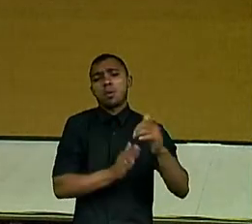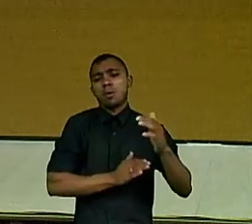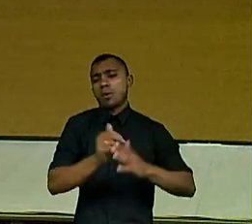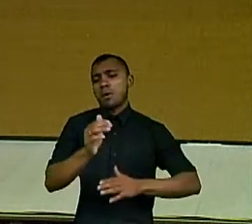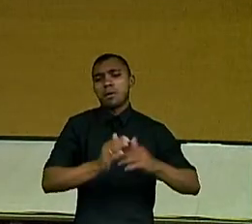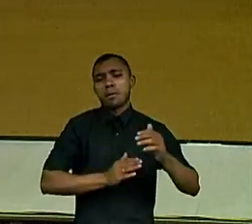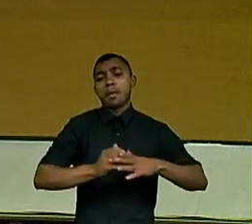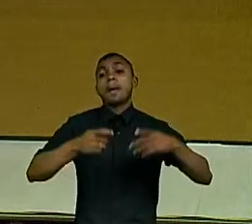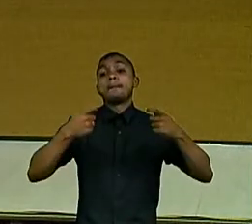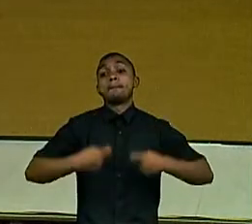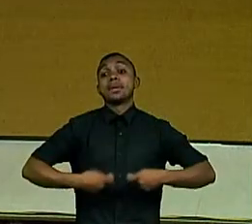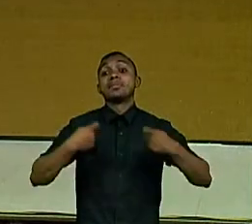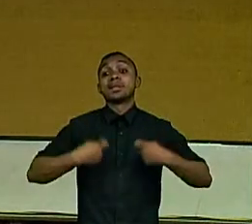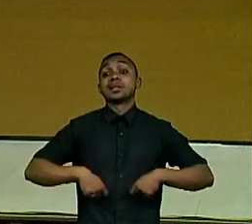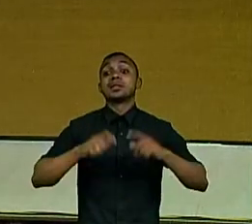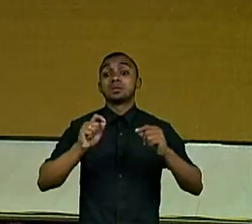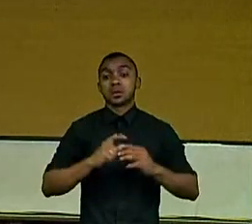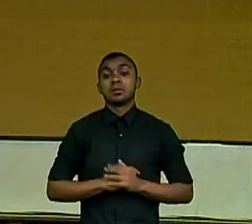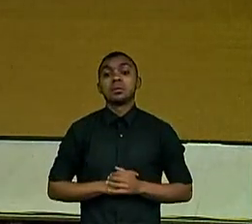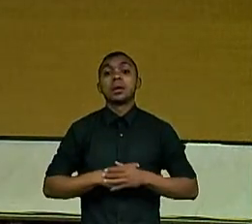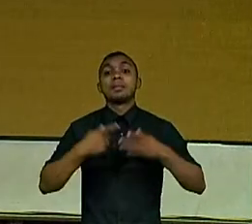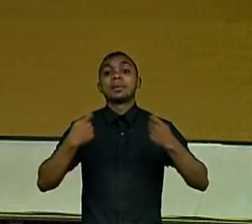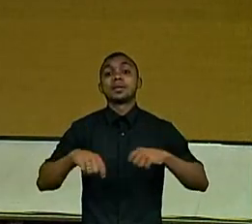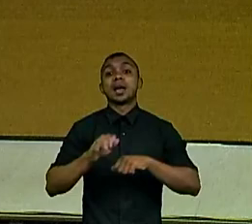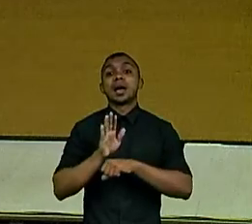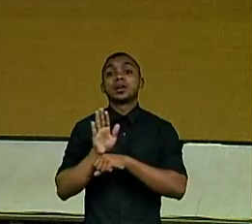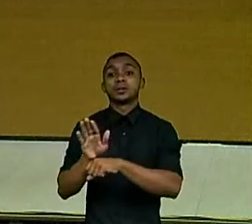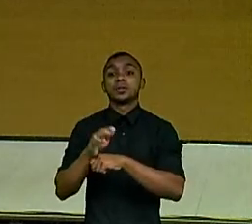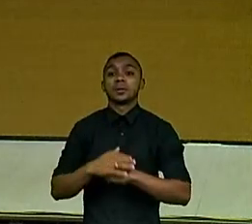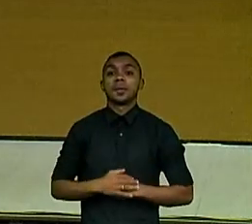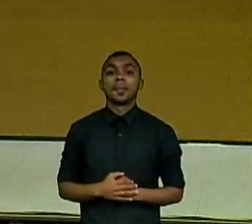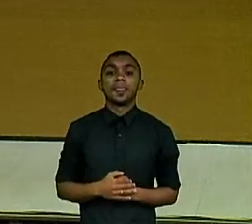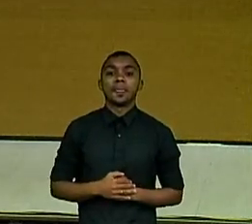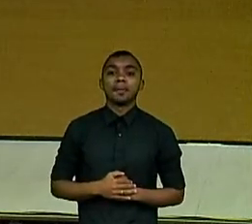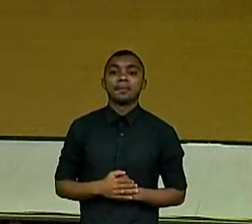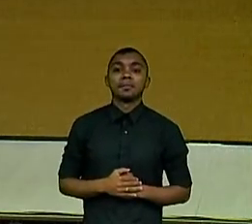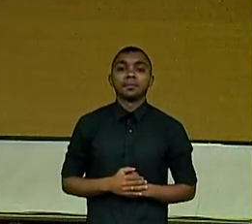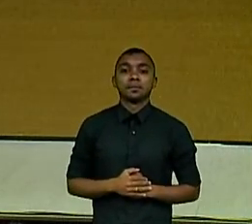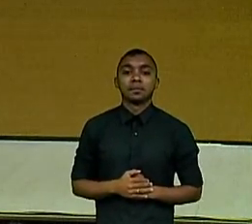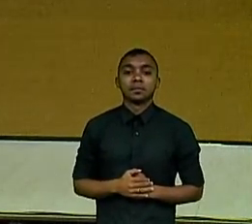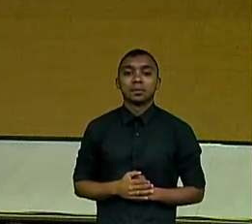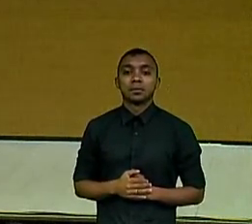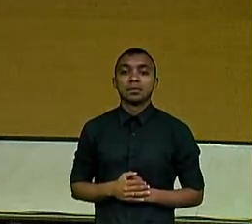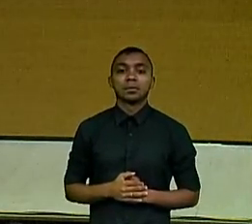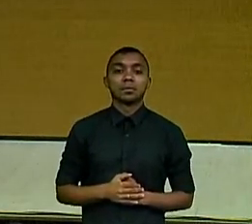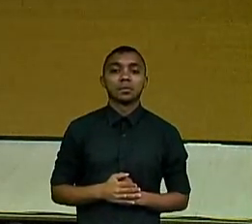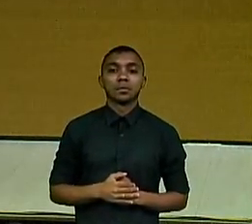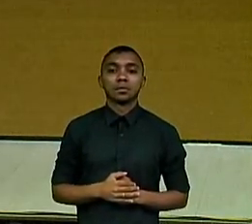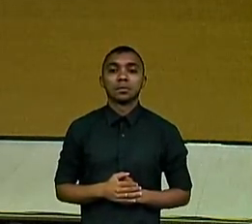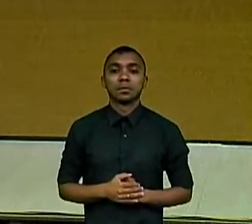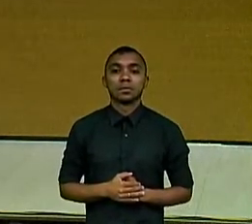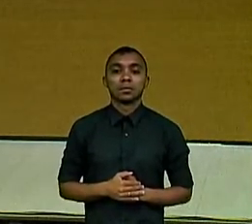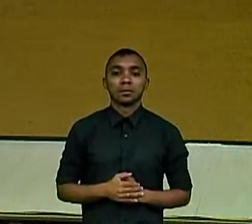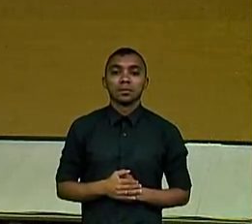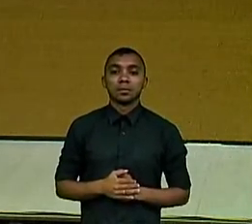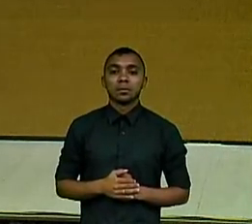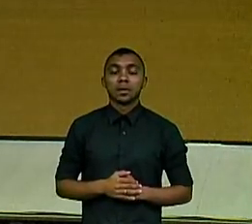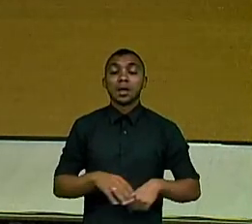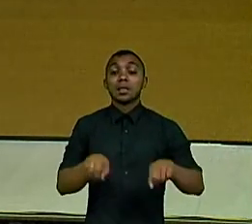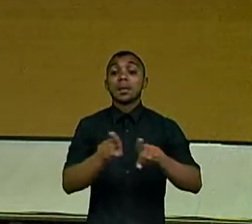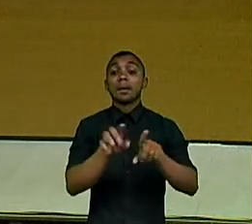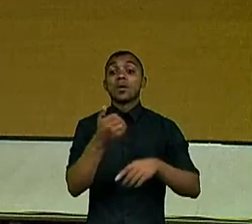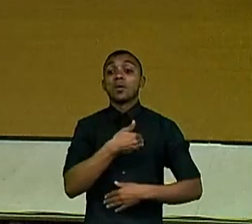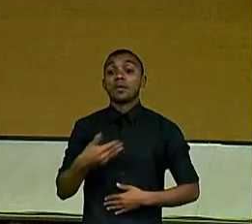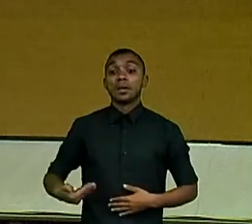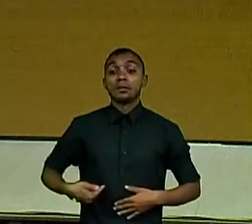que ter esse auxílio Assim como fora de pandemia o estado brasileiro ele